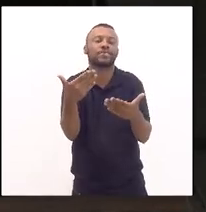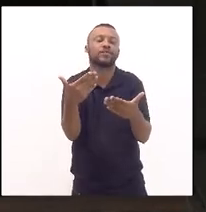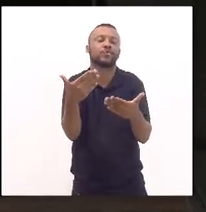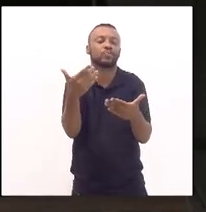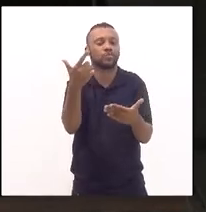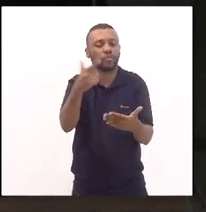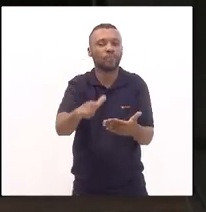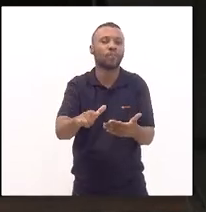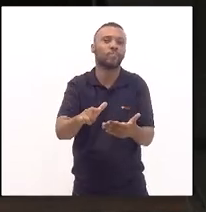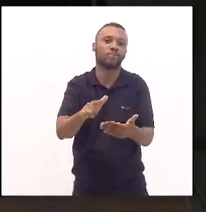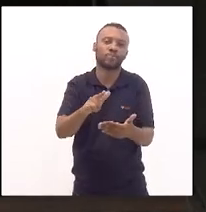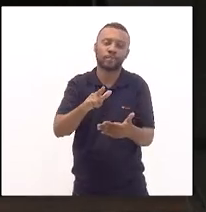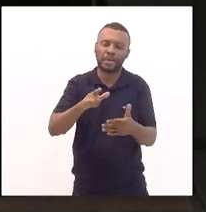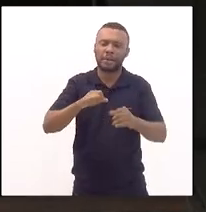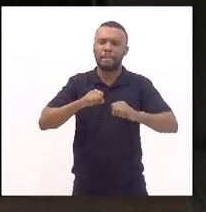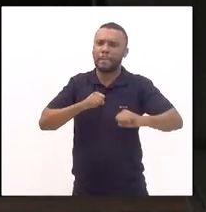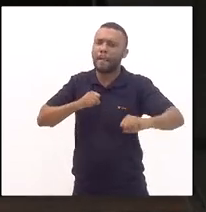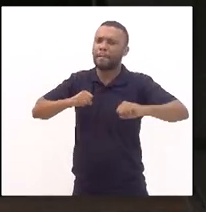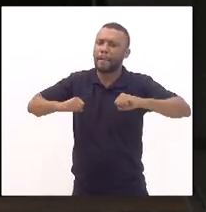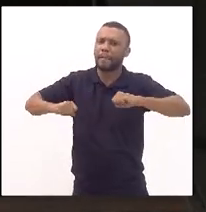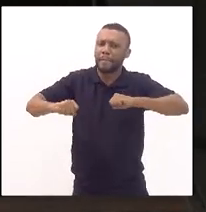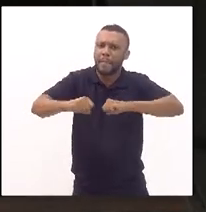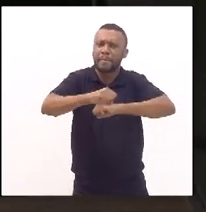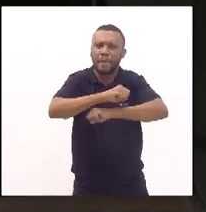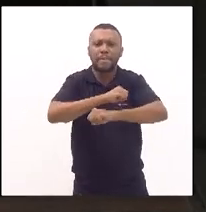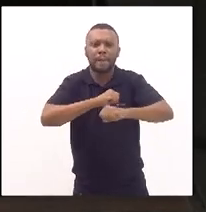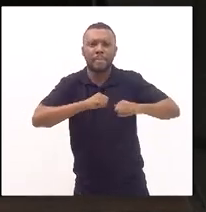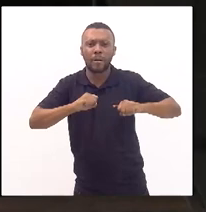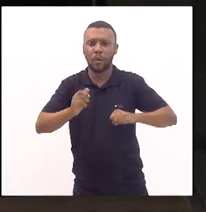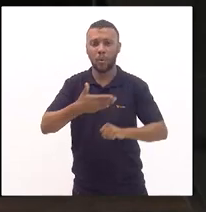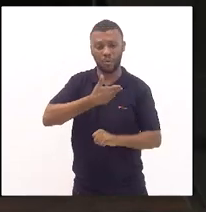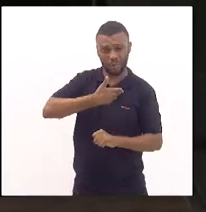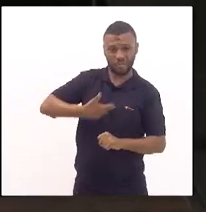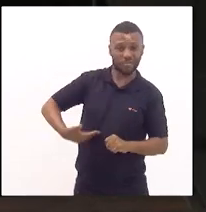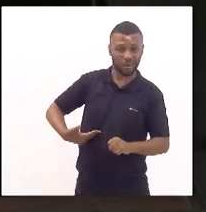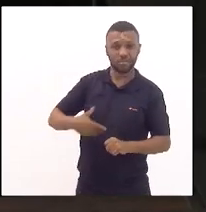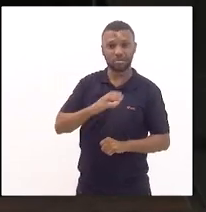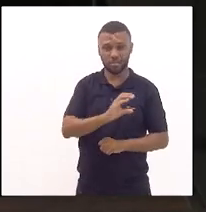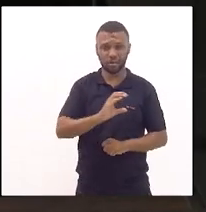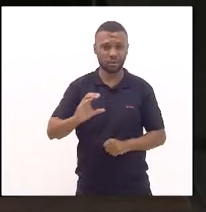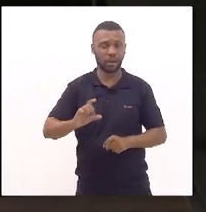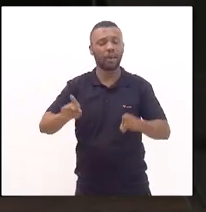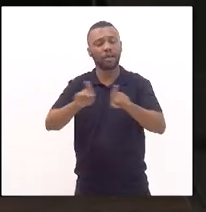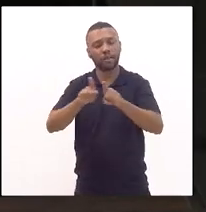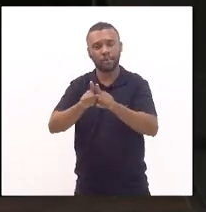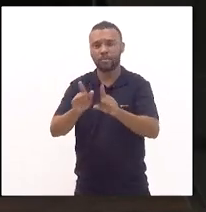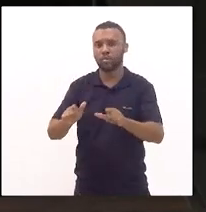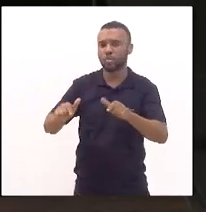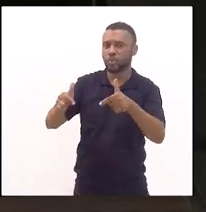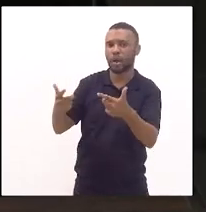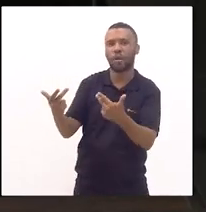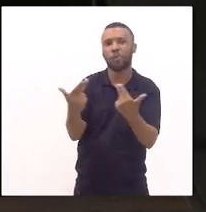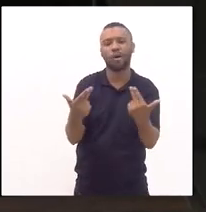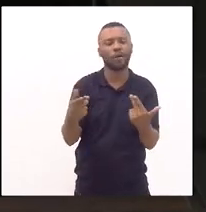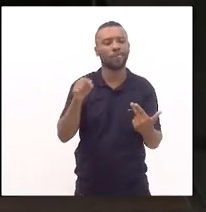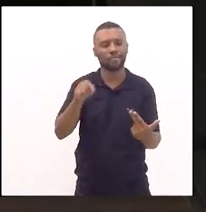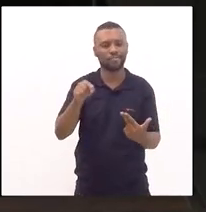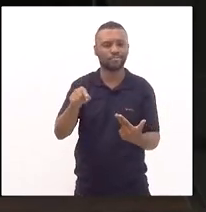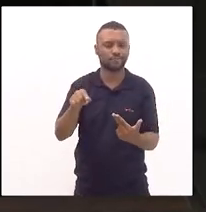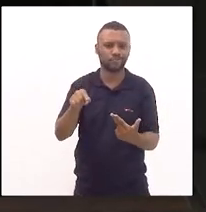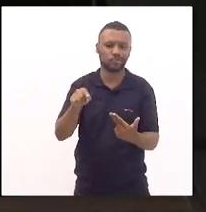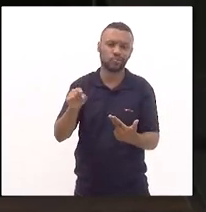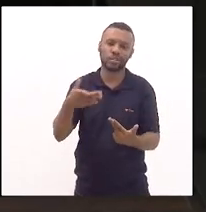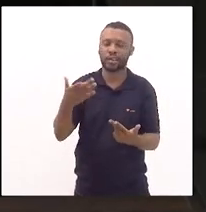a todos esses movimentos que o governo do Estado tem feito, assim como o governador, como o